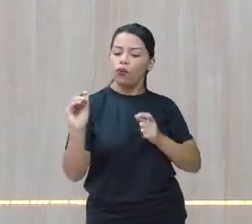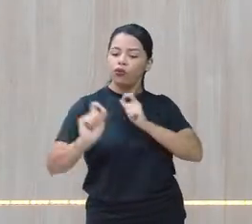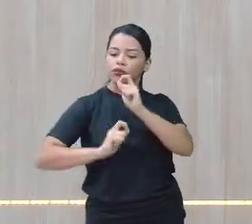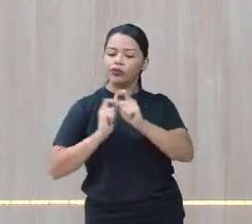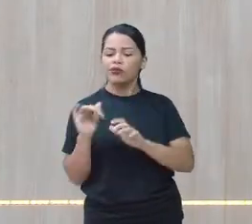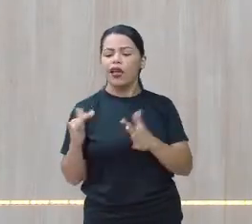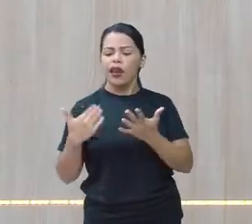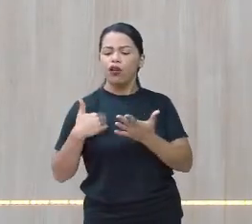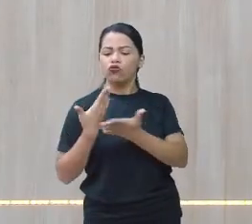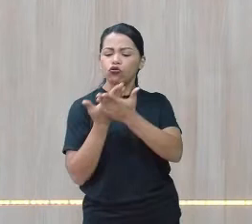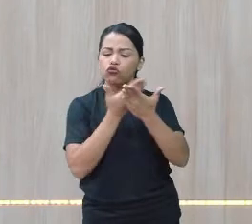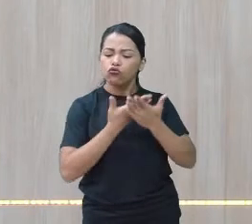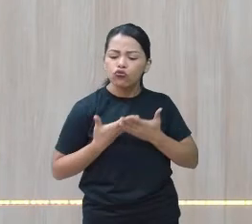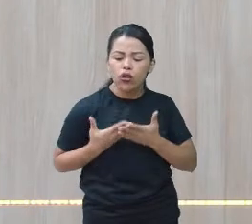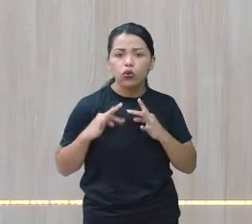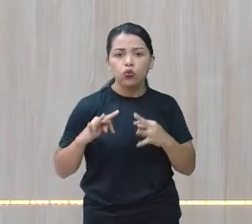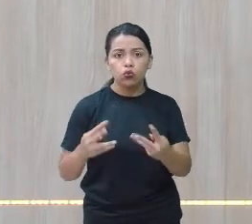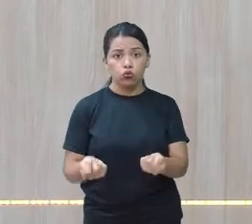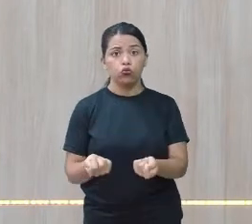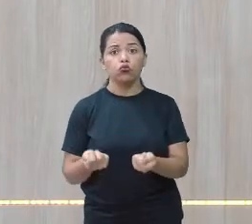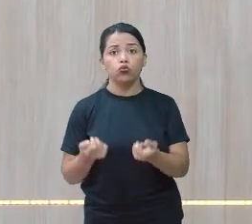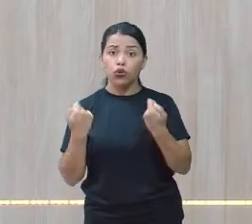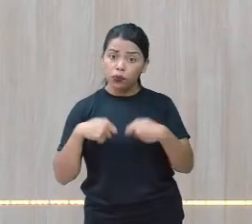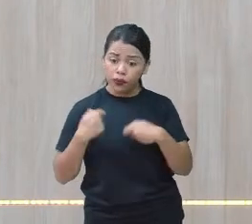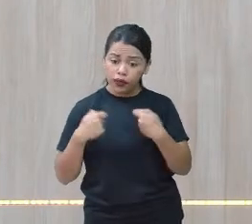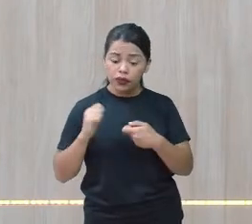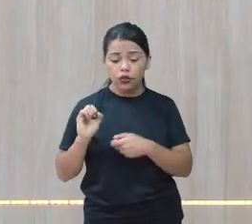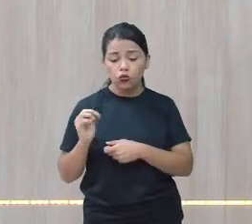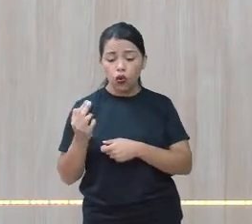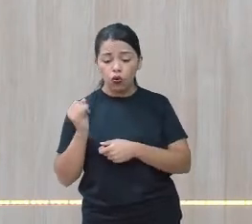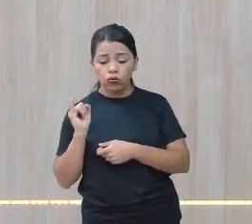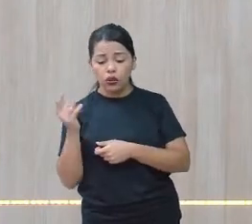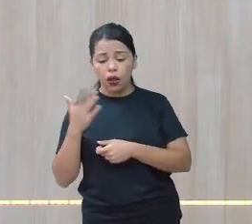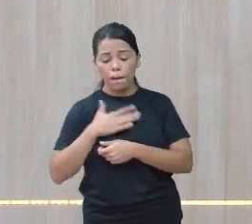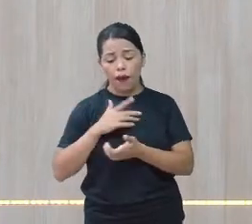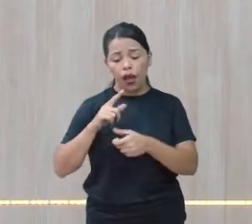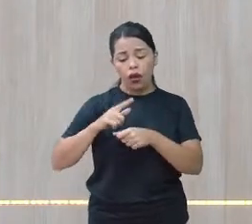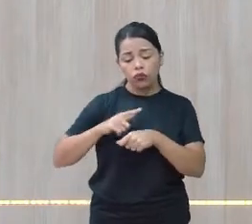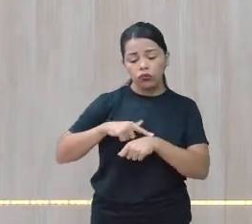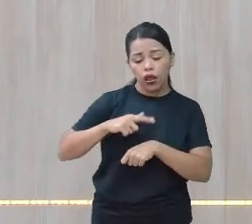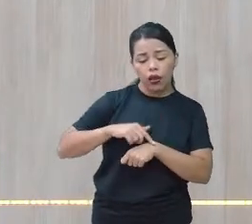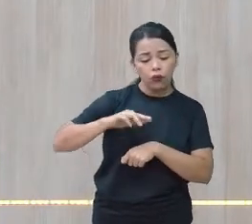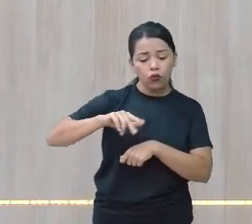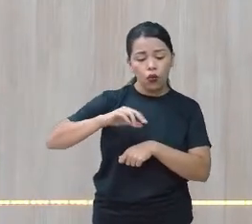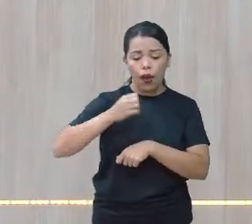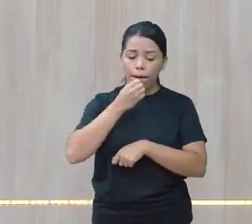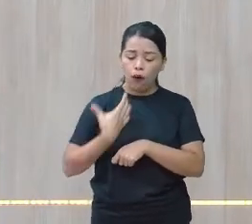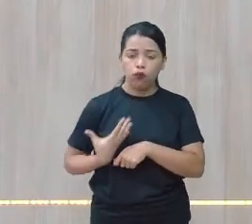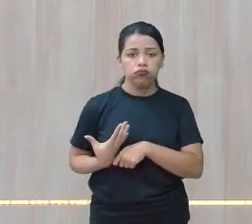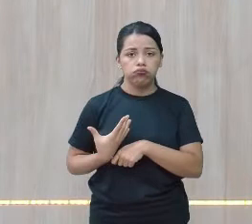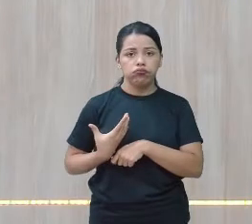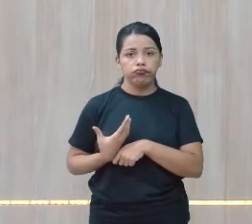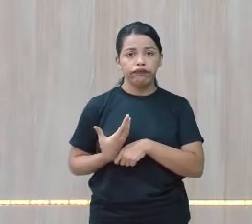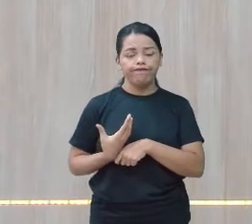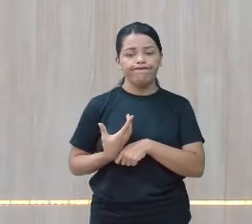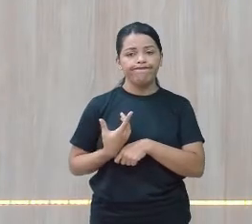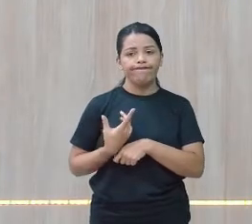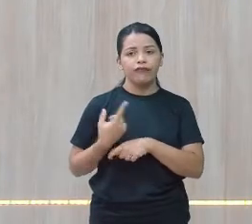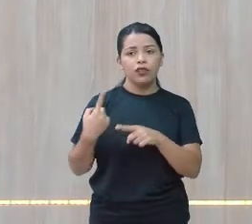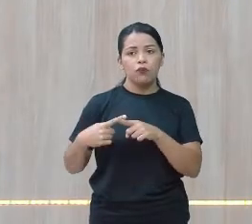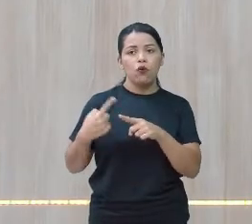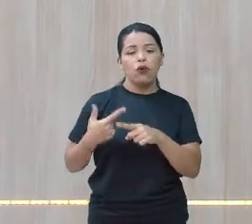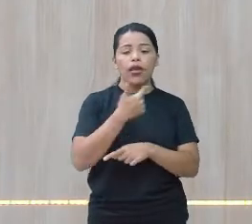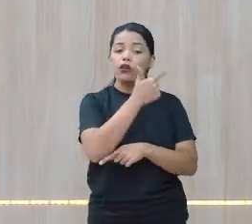estou estudando o suficiente? Né? Ou se o meu tempo não está bem administrado? Então, dá uma olhadinha, porque as outras coisas também